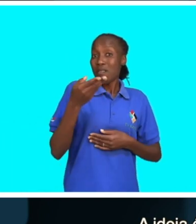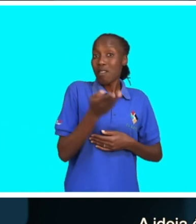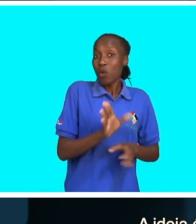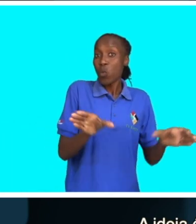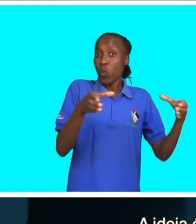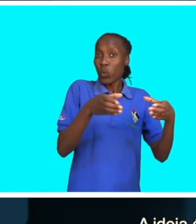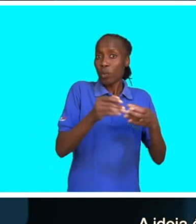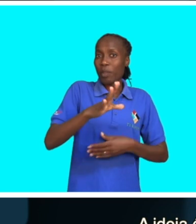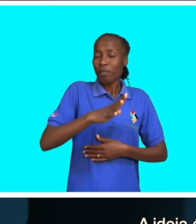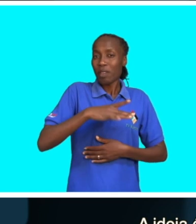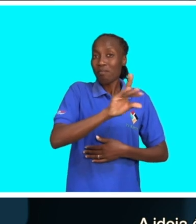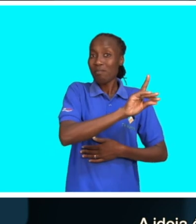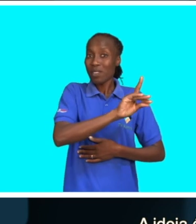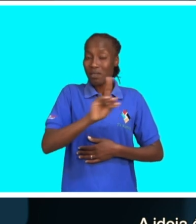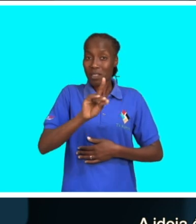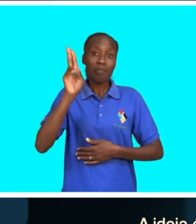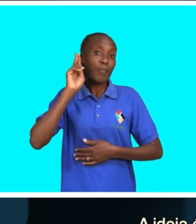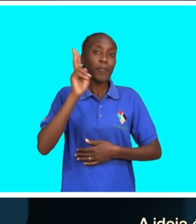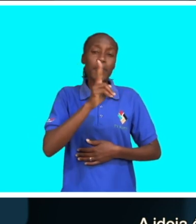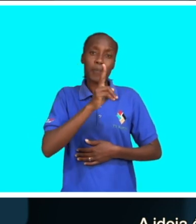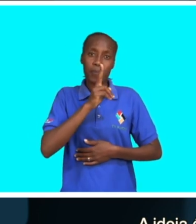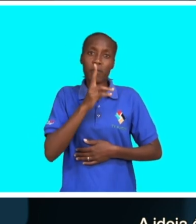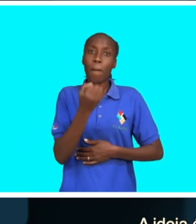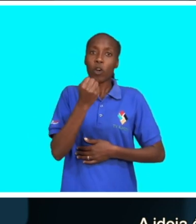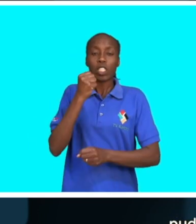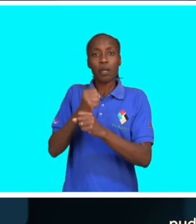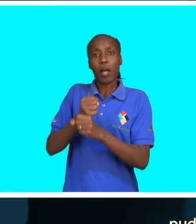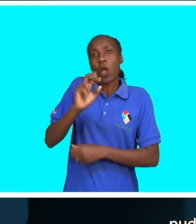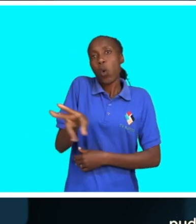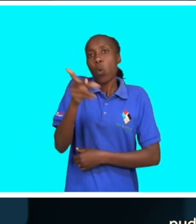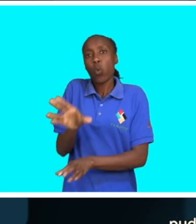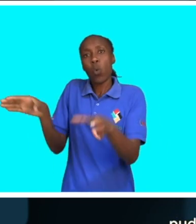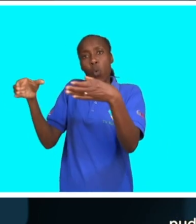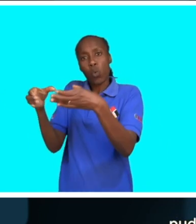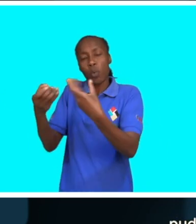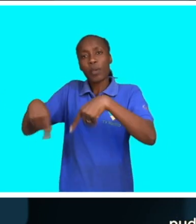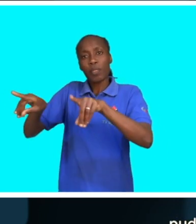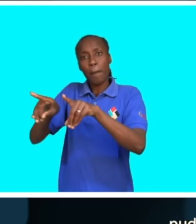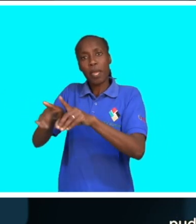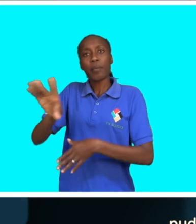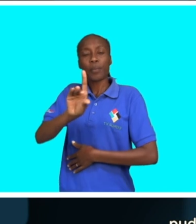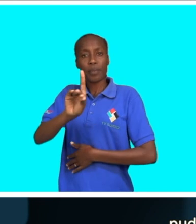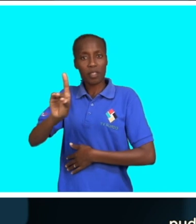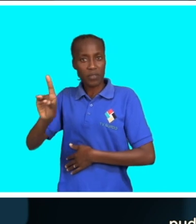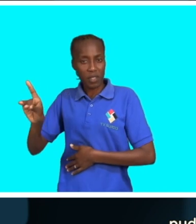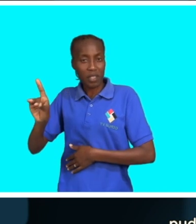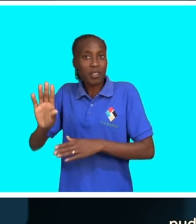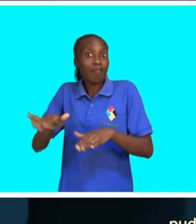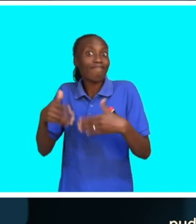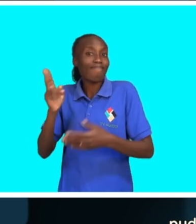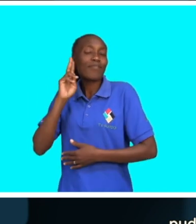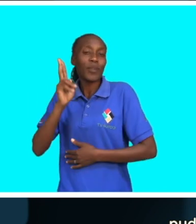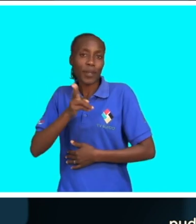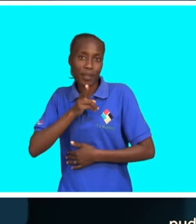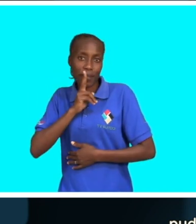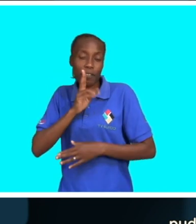que a mentora que tem uma necessidade específica, que é problema auditivo, poderá trabalhar também com um grupo que também possa ter uma